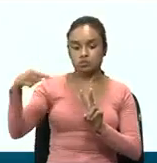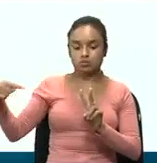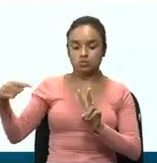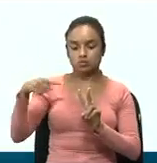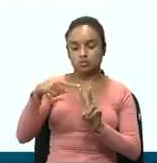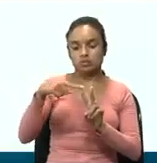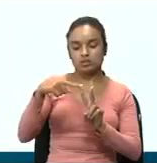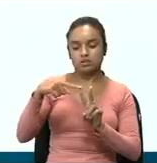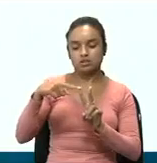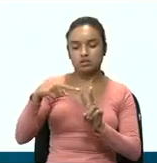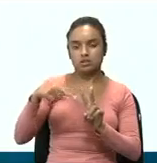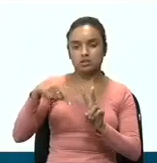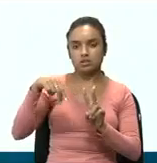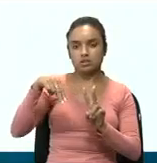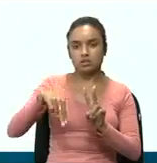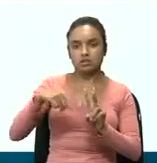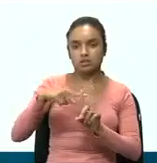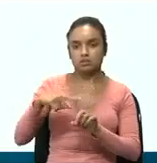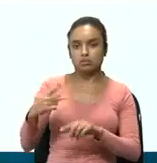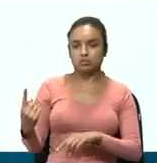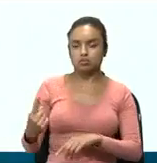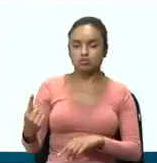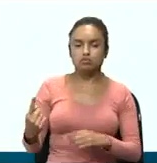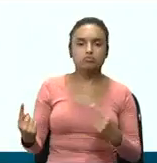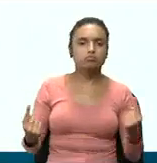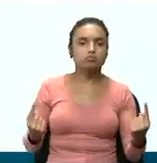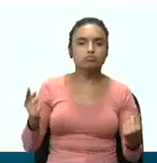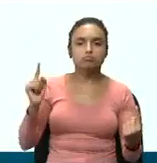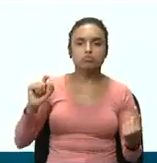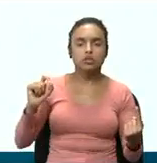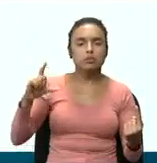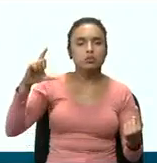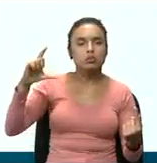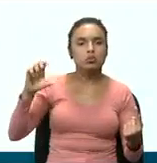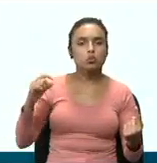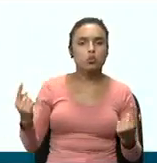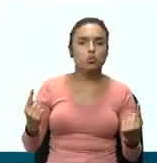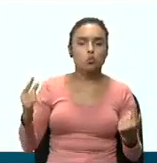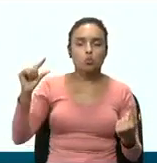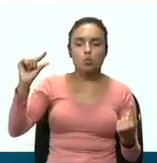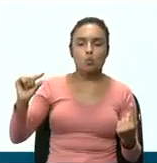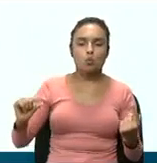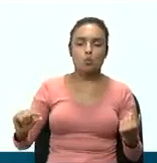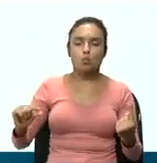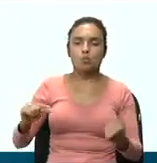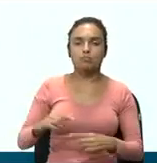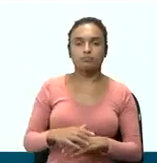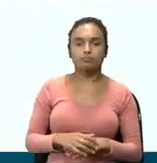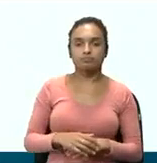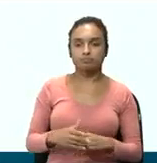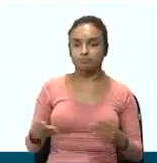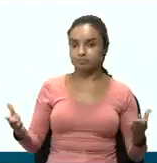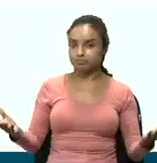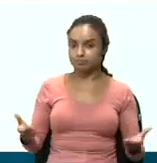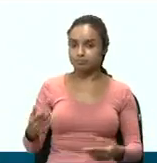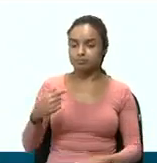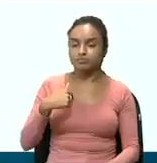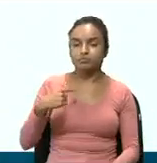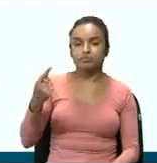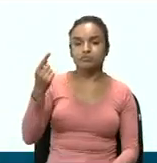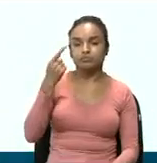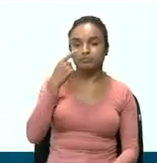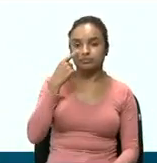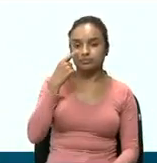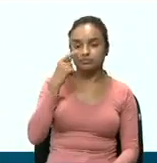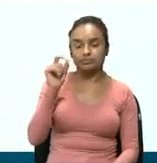exercício 3. O que você vai pensar aqui? Você vai pensar aqui no seguinte, olha só. Você vai pensar